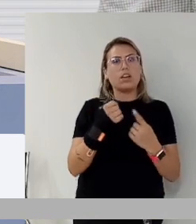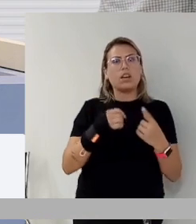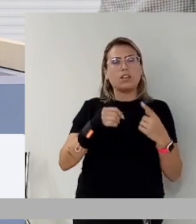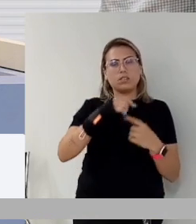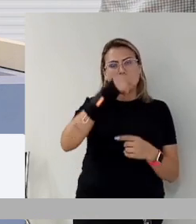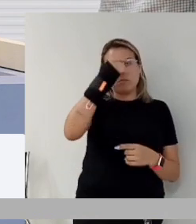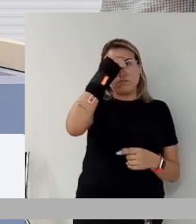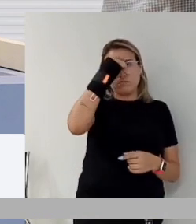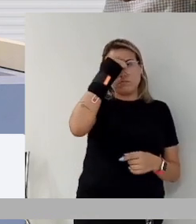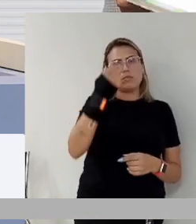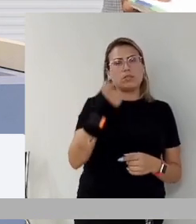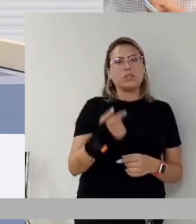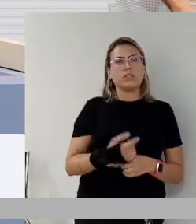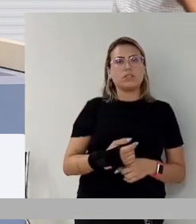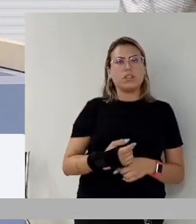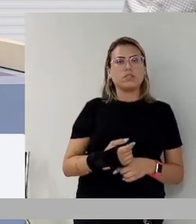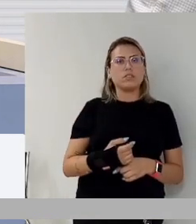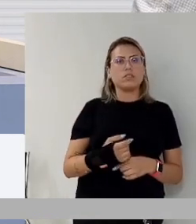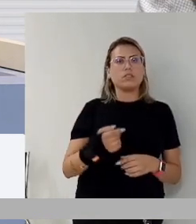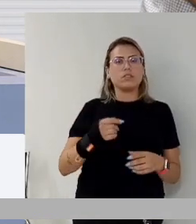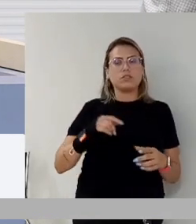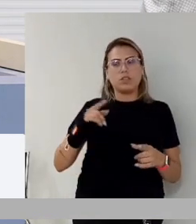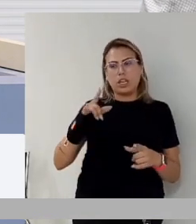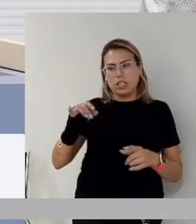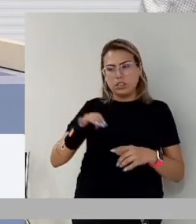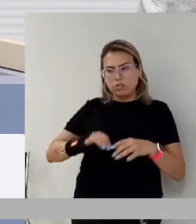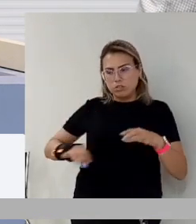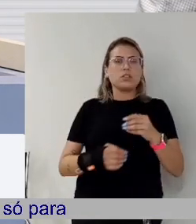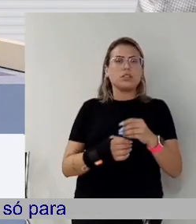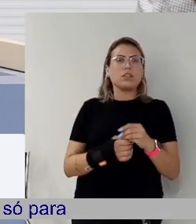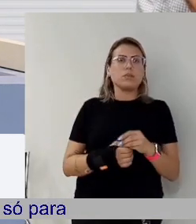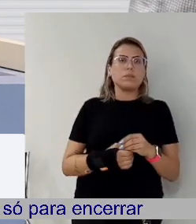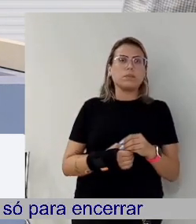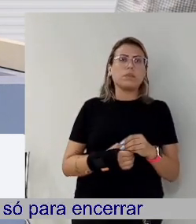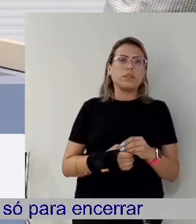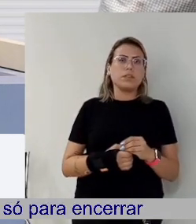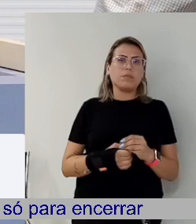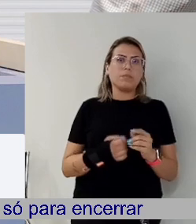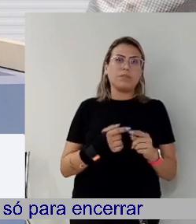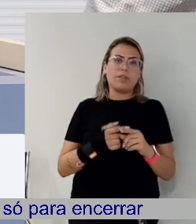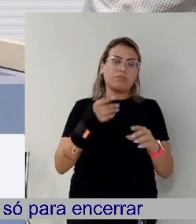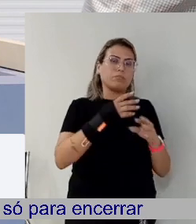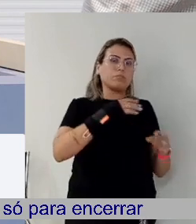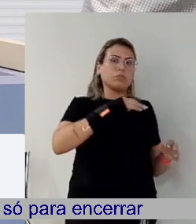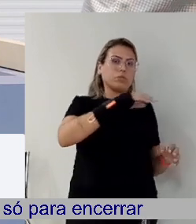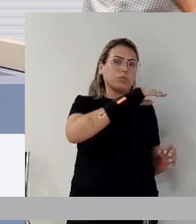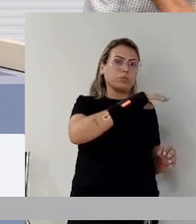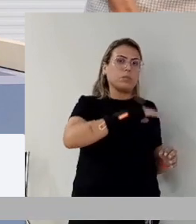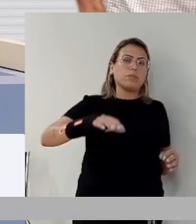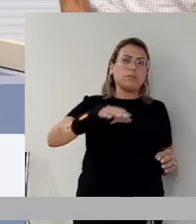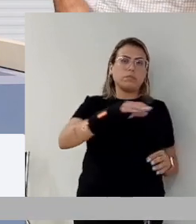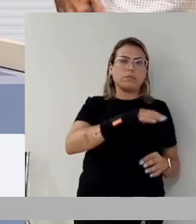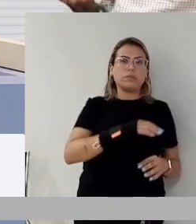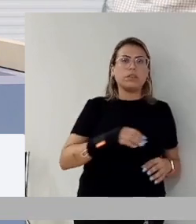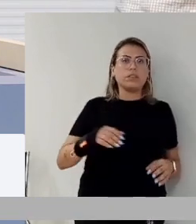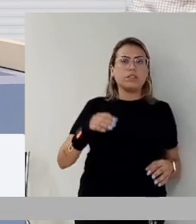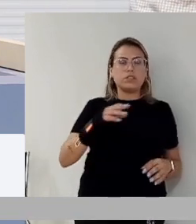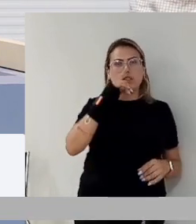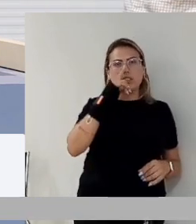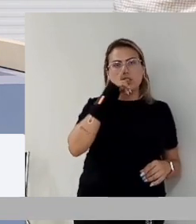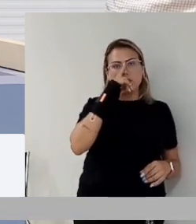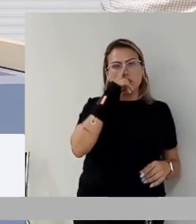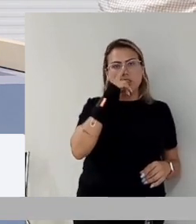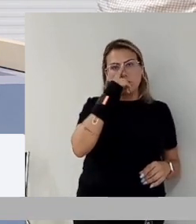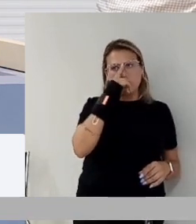separarmos nosso lixo de contribuirmos porque uma uma vez afetado o nosso meio ambiente que já está de grande risco